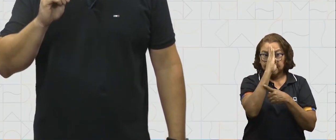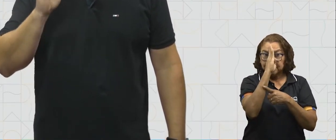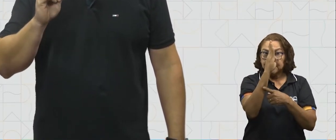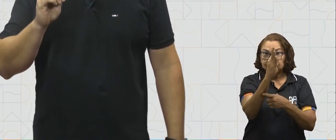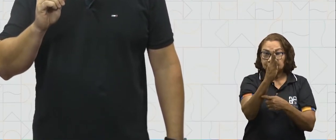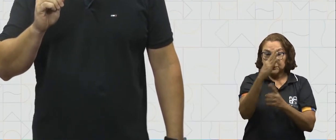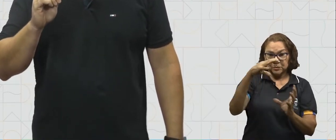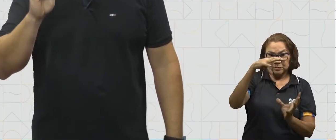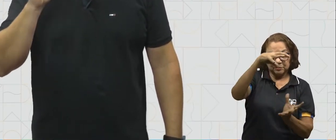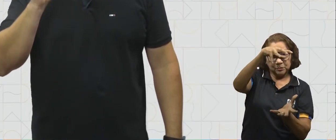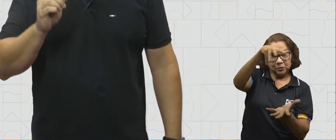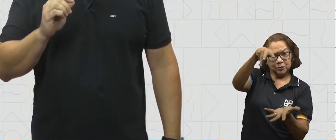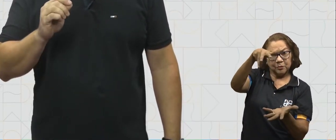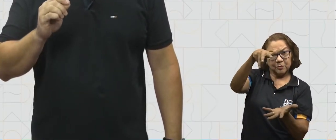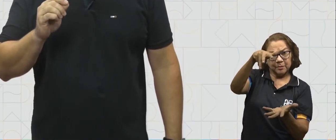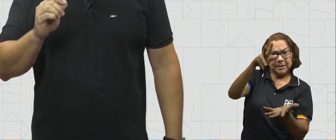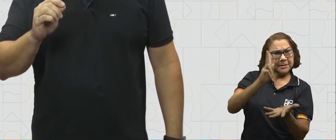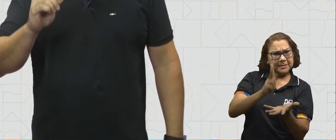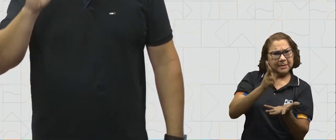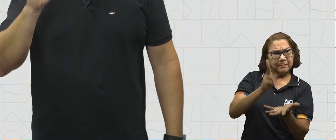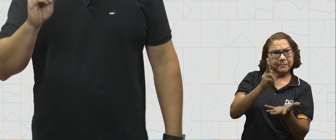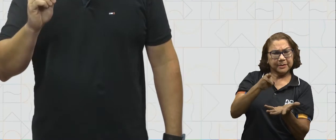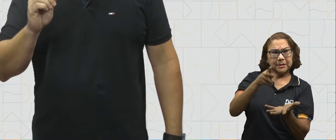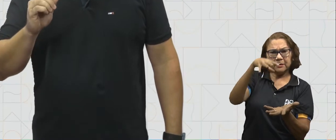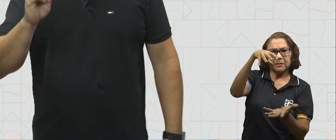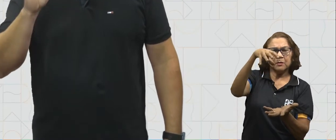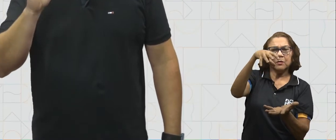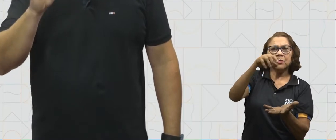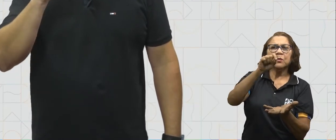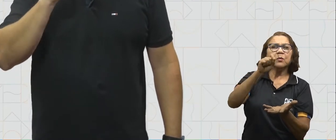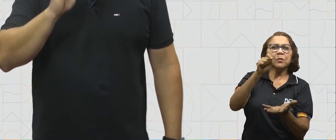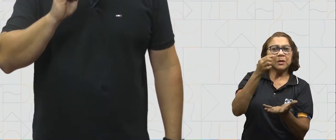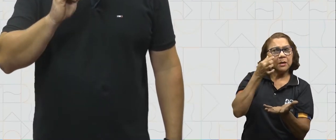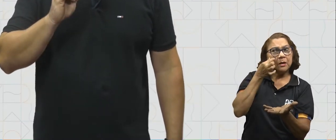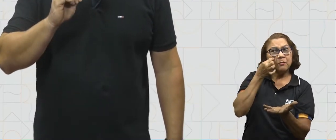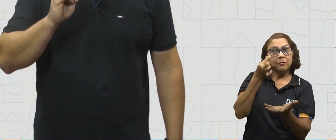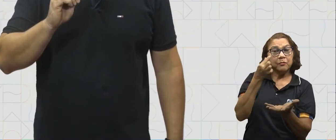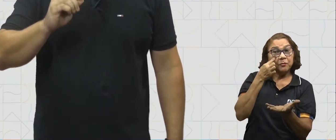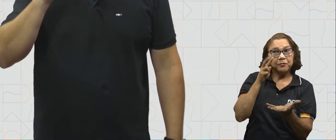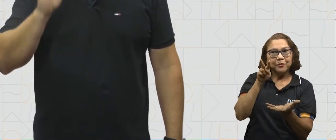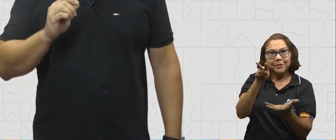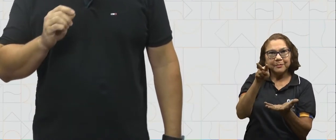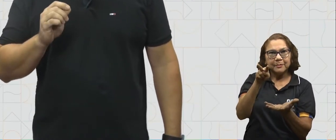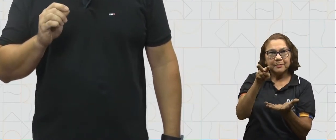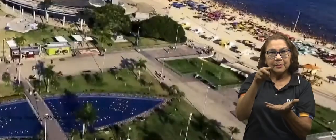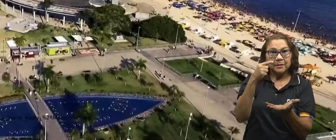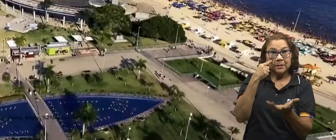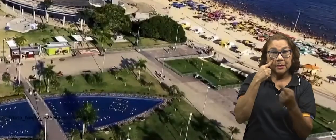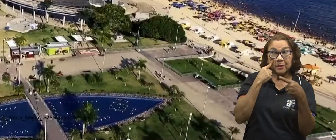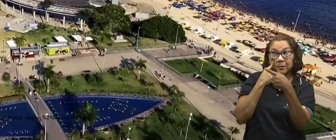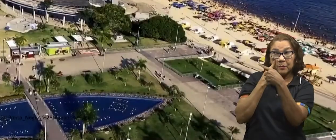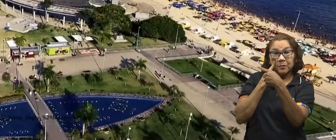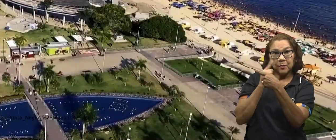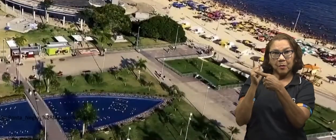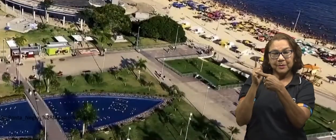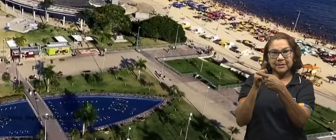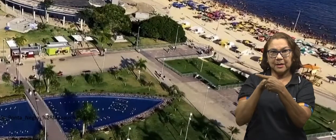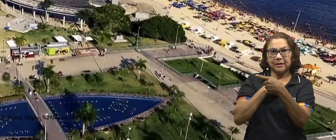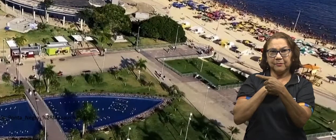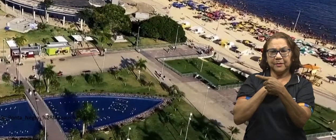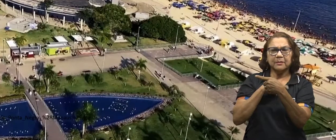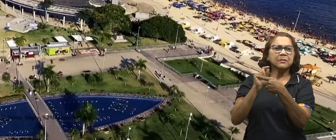principal ou essencial. Portanto, esses pontos são essenciais para a nossa orientação espacial.